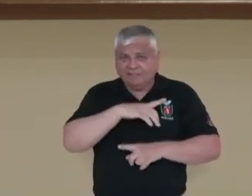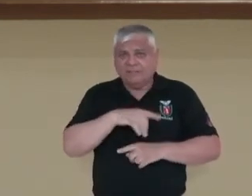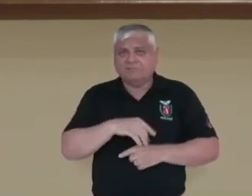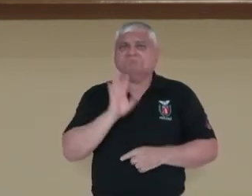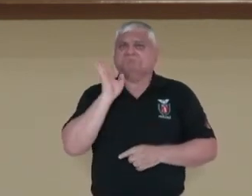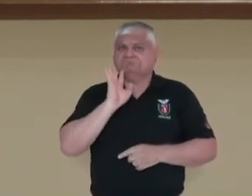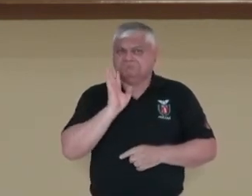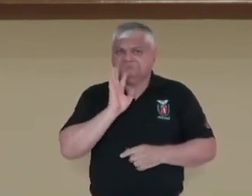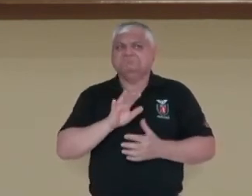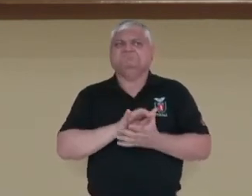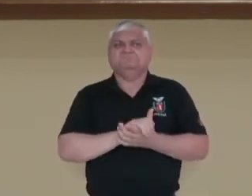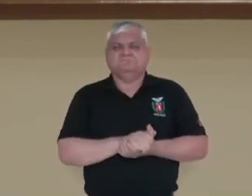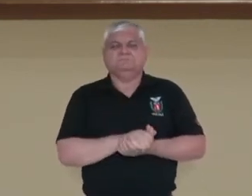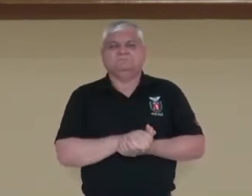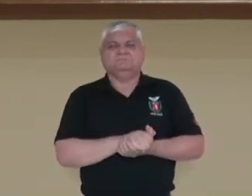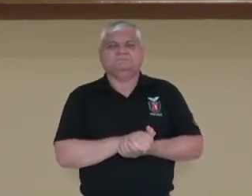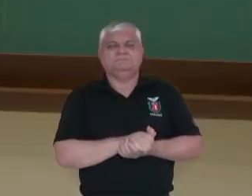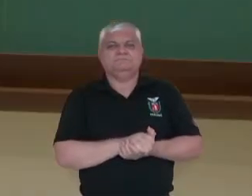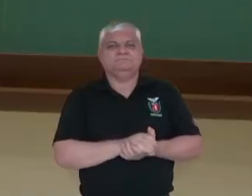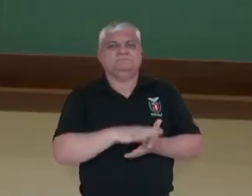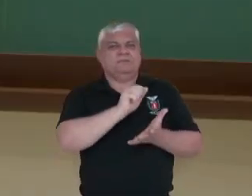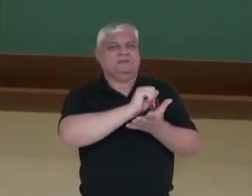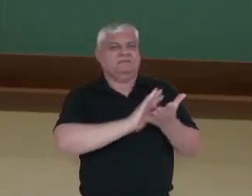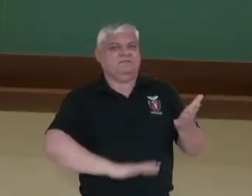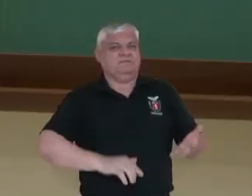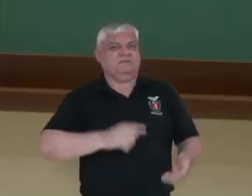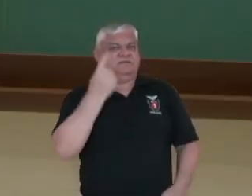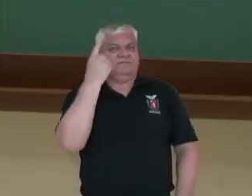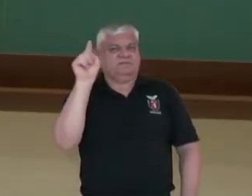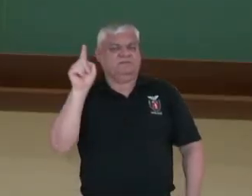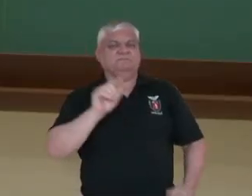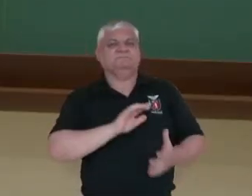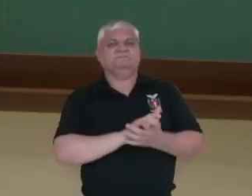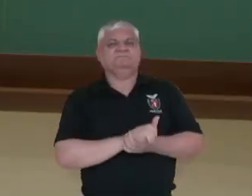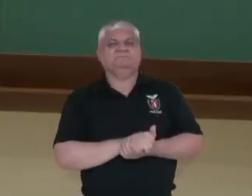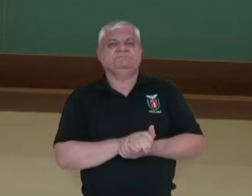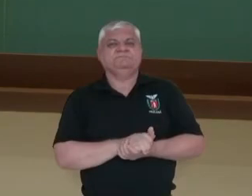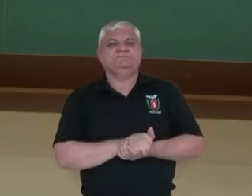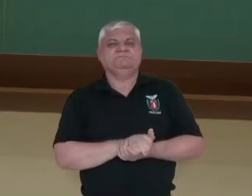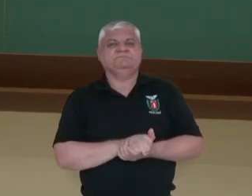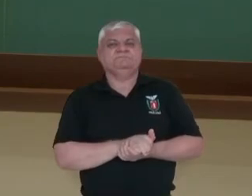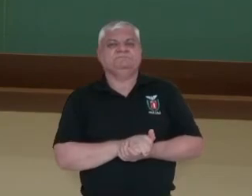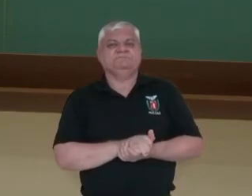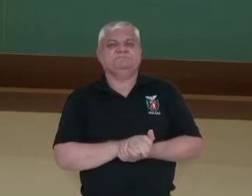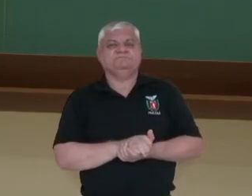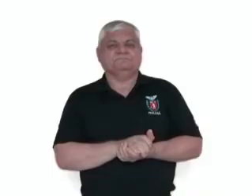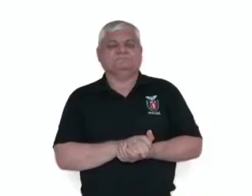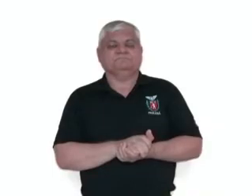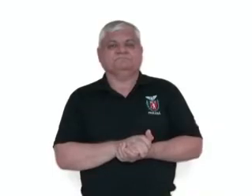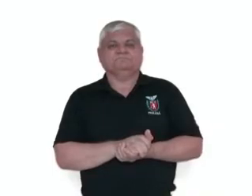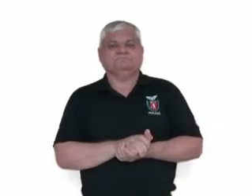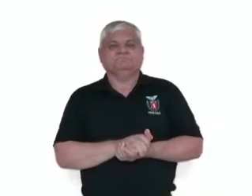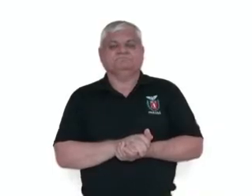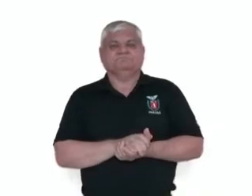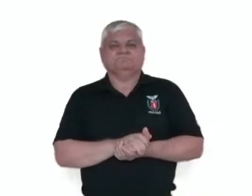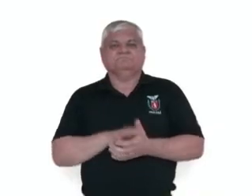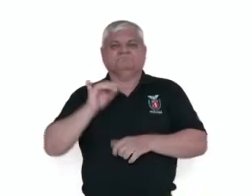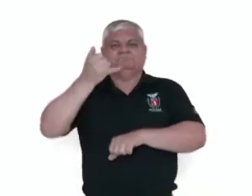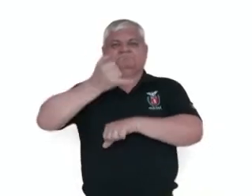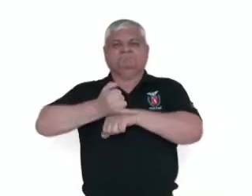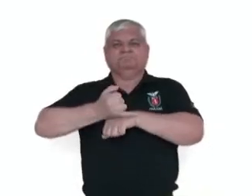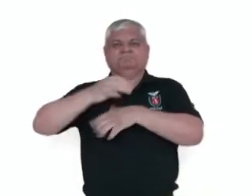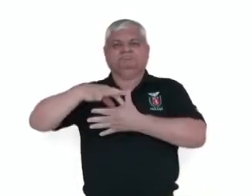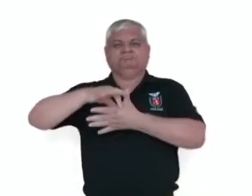interessante, né? Então vamos para a nossa última atividade dessa aula, né? Autoridades portuguesas